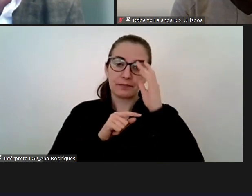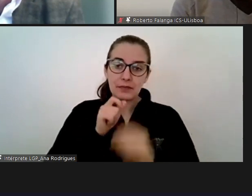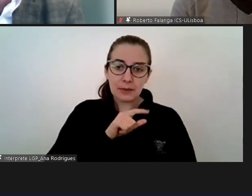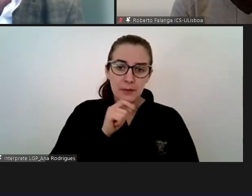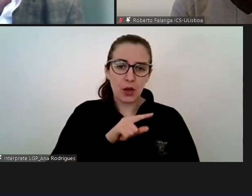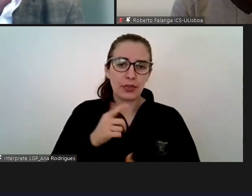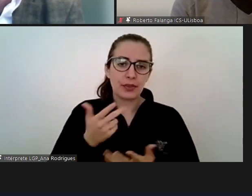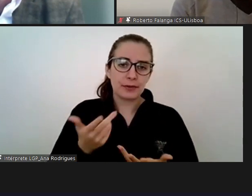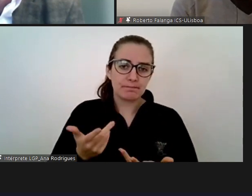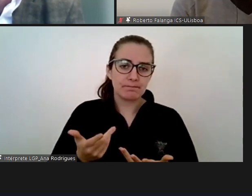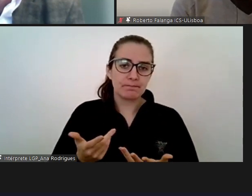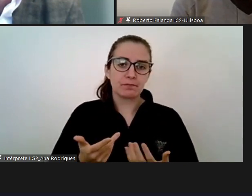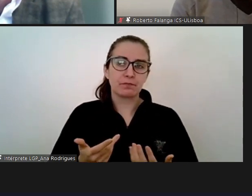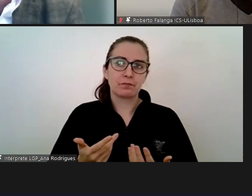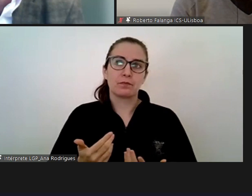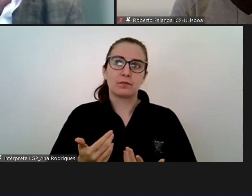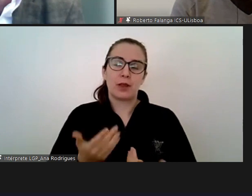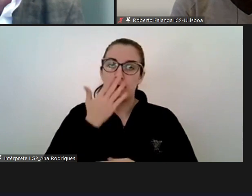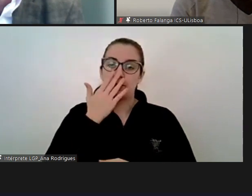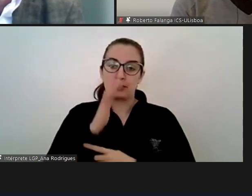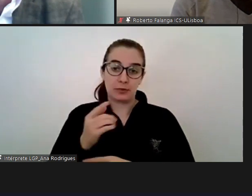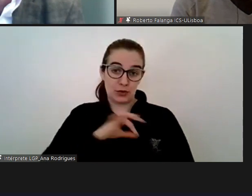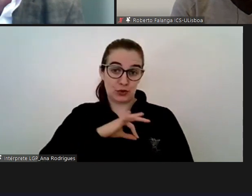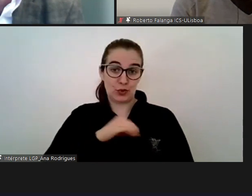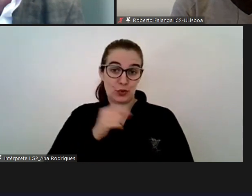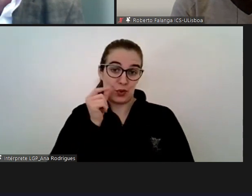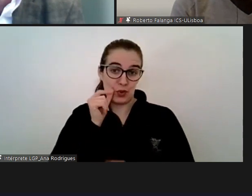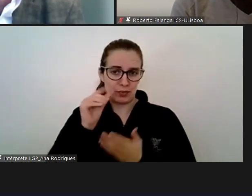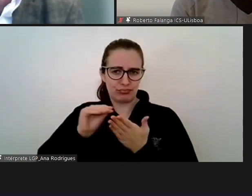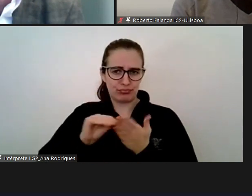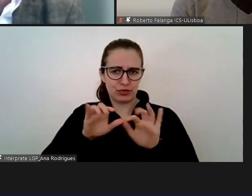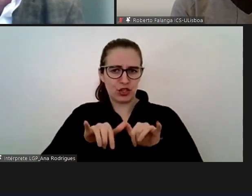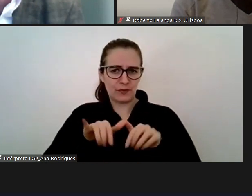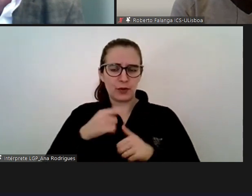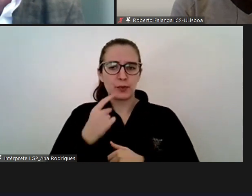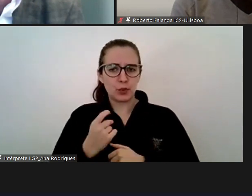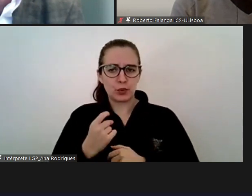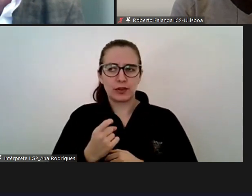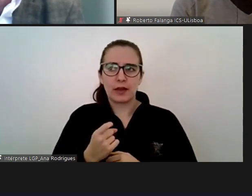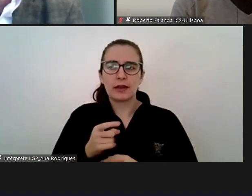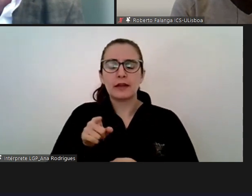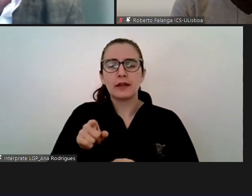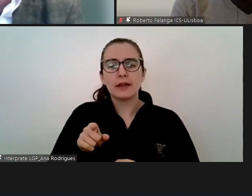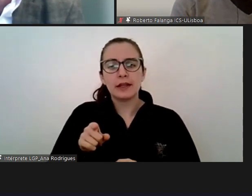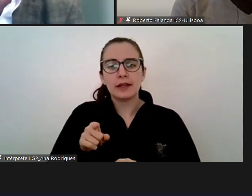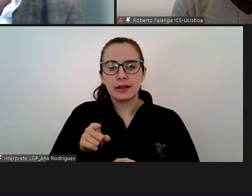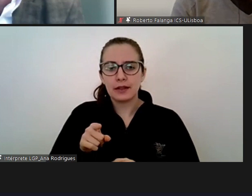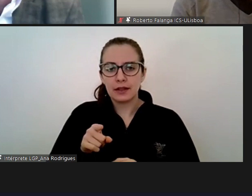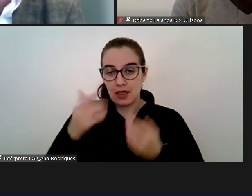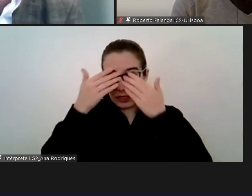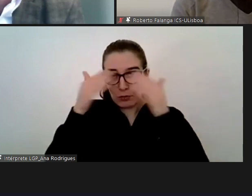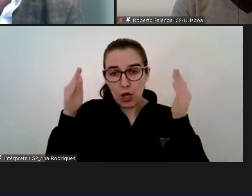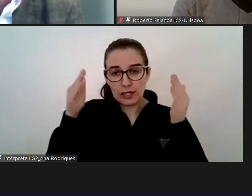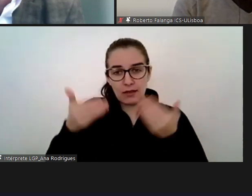assim, uma questão que coloca aqui um participante, que é, então, a